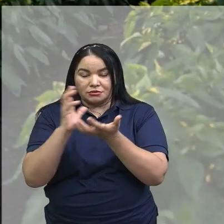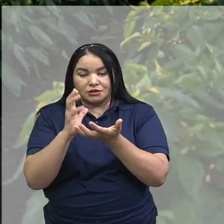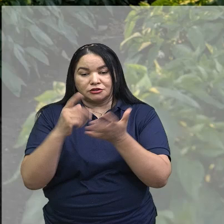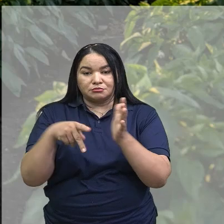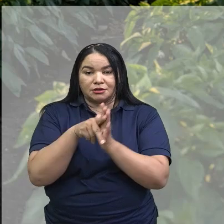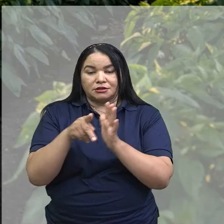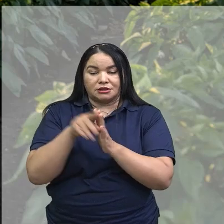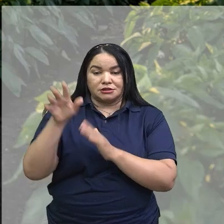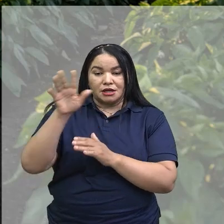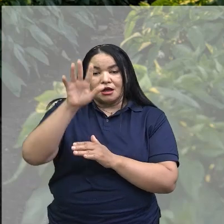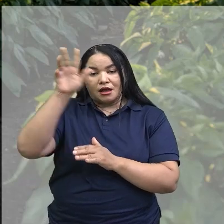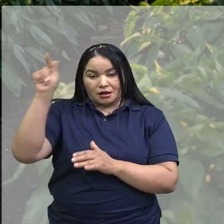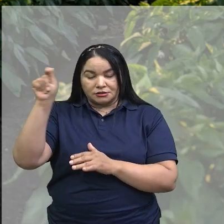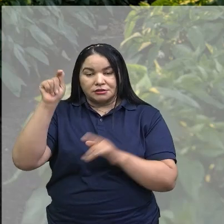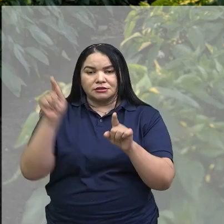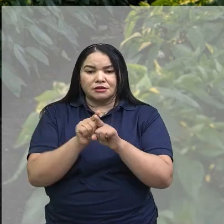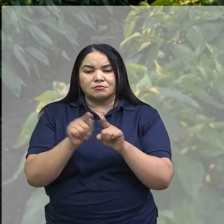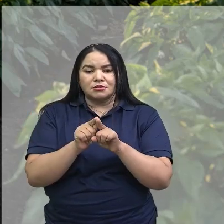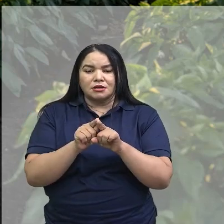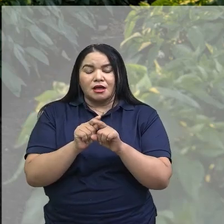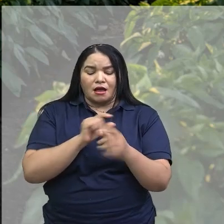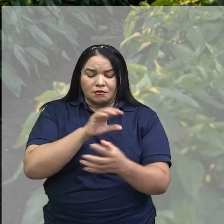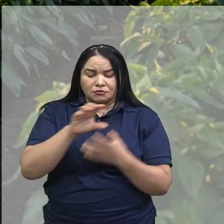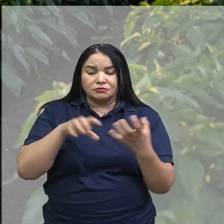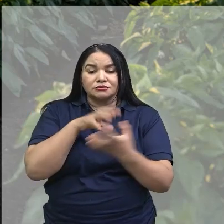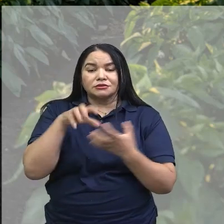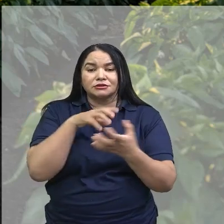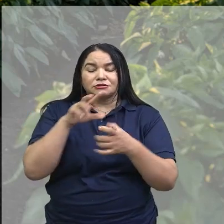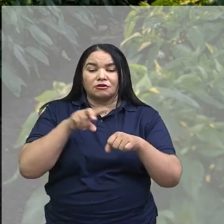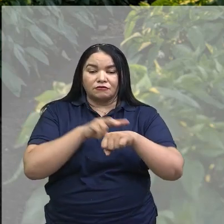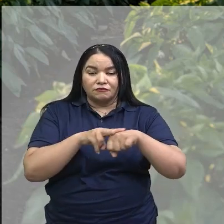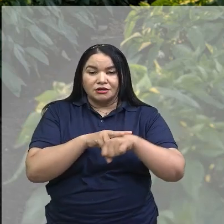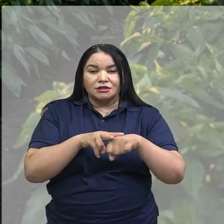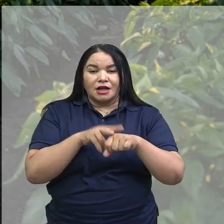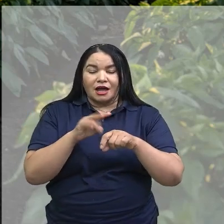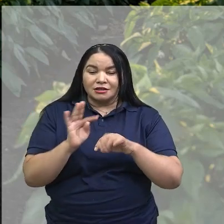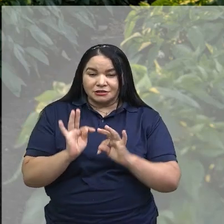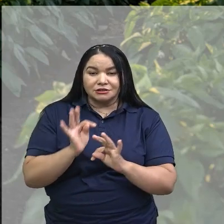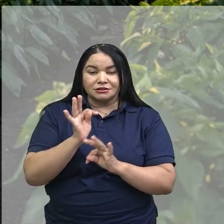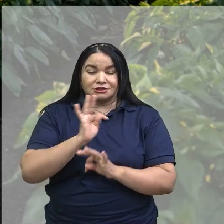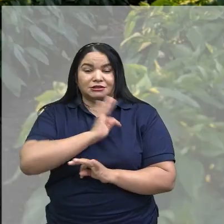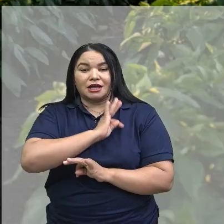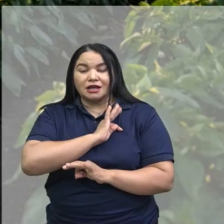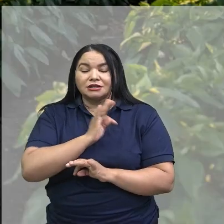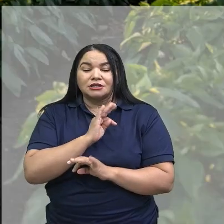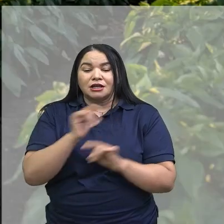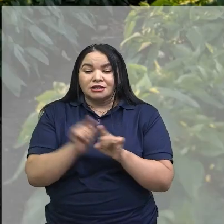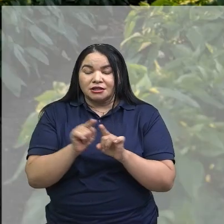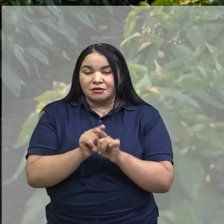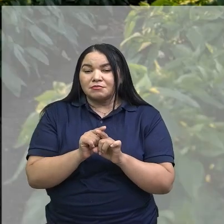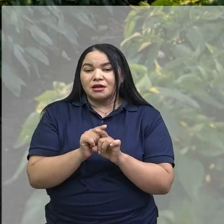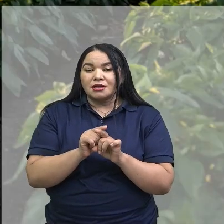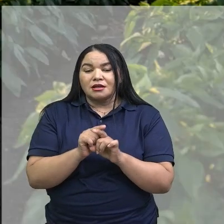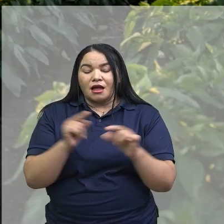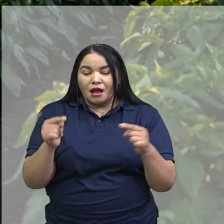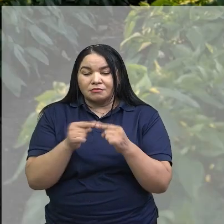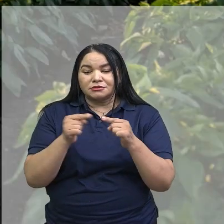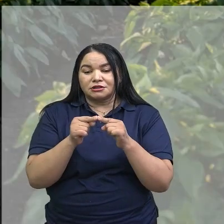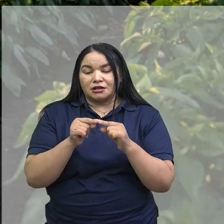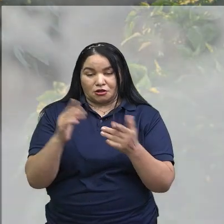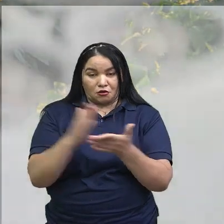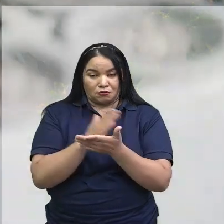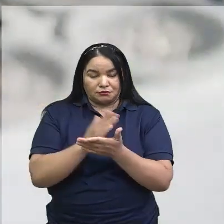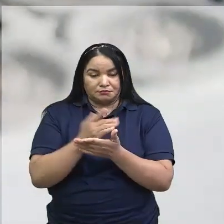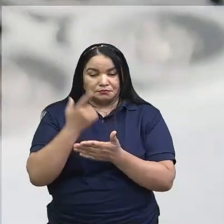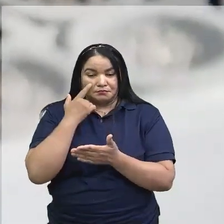do desenvolvimento da Revolução Verde, uma série de técnicas foram inseridas no processo produtivo. E eu vou falar para vocês de algumas, como, por